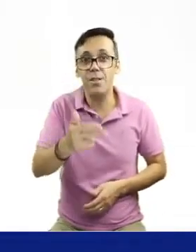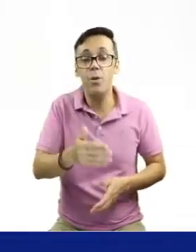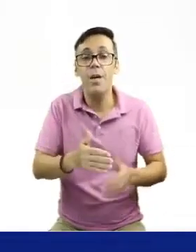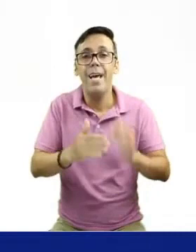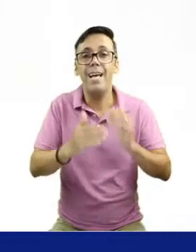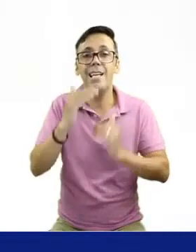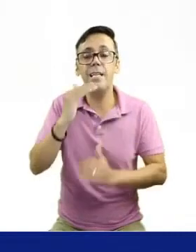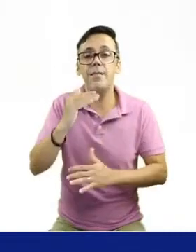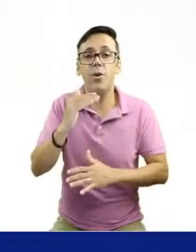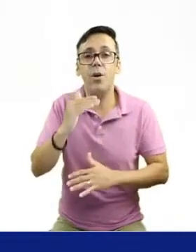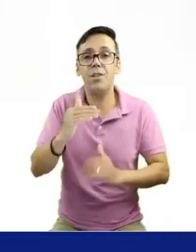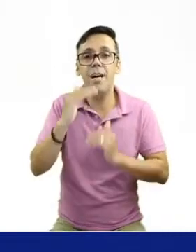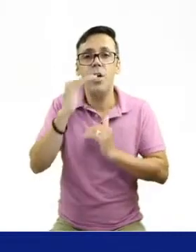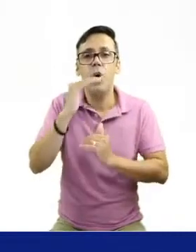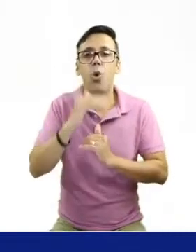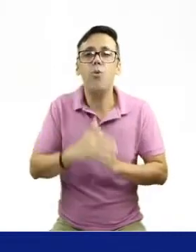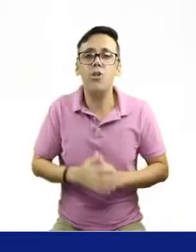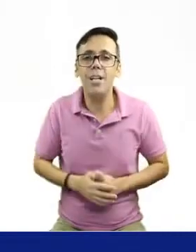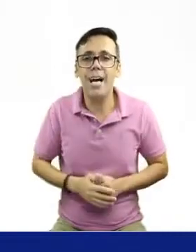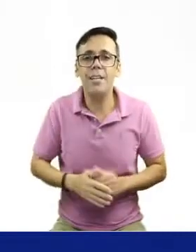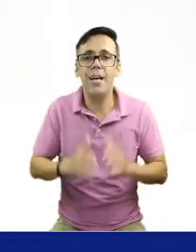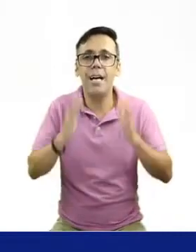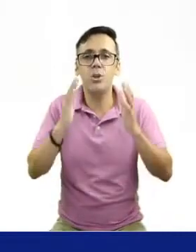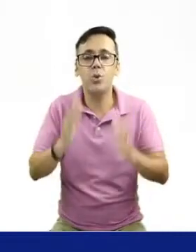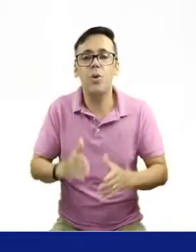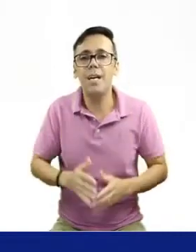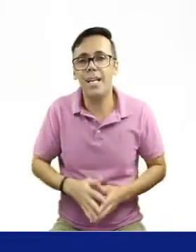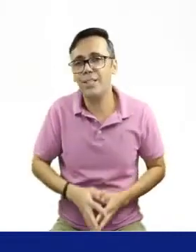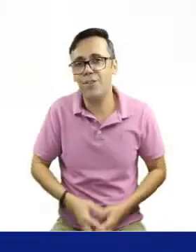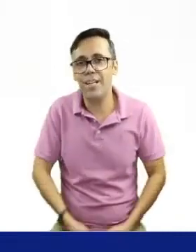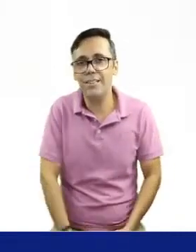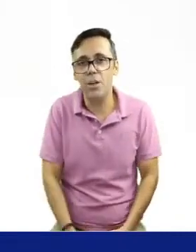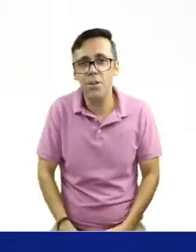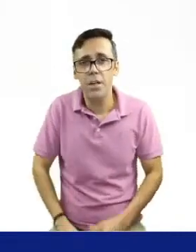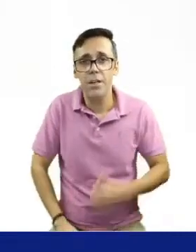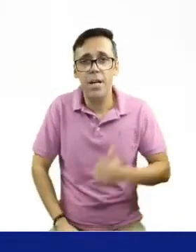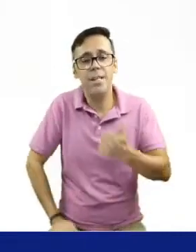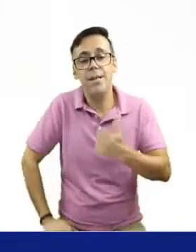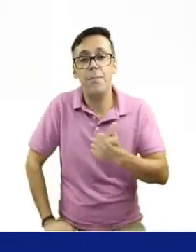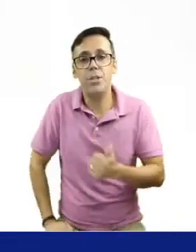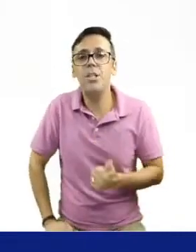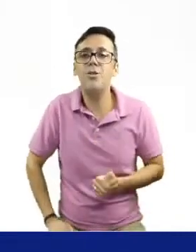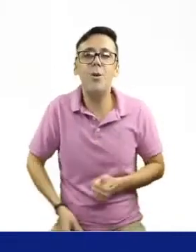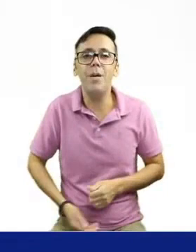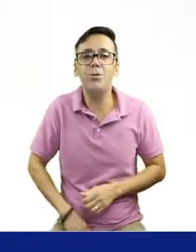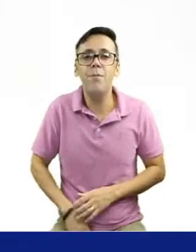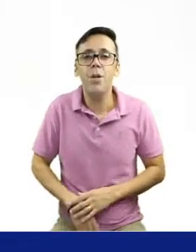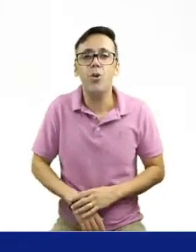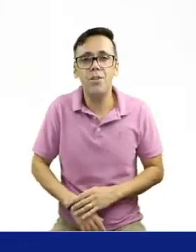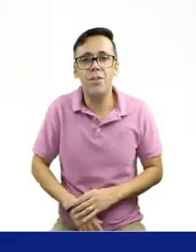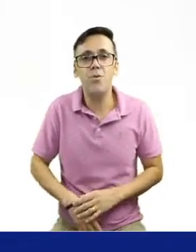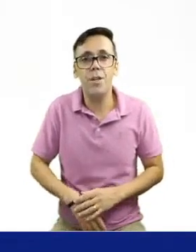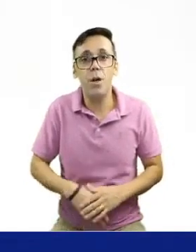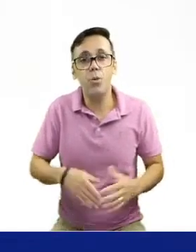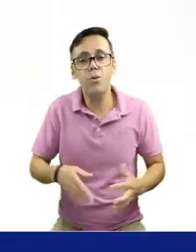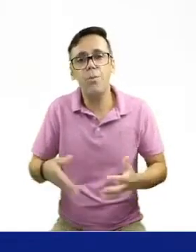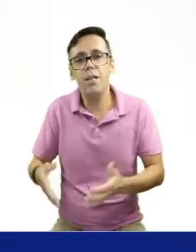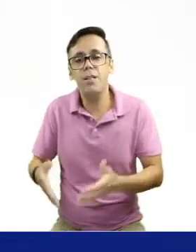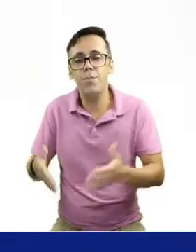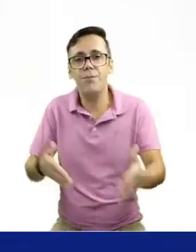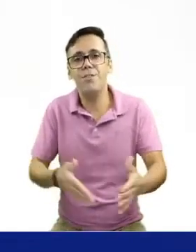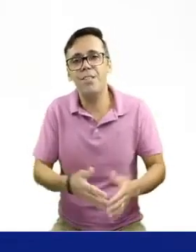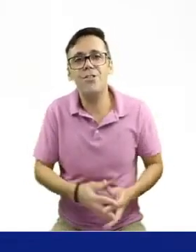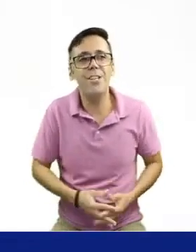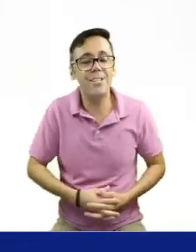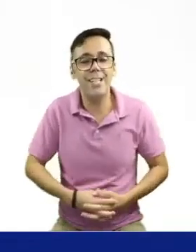segundo que é o terceiro essa lista agora está congelada a sua classificação e aí a partir deste momento nós temos aí